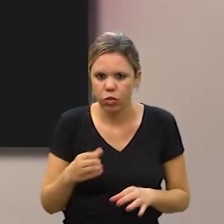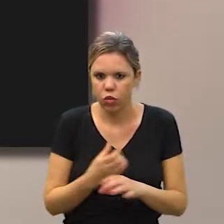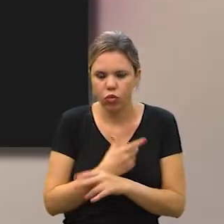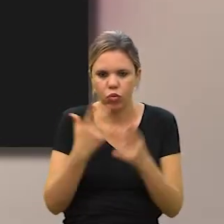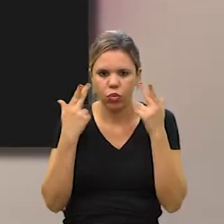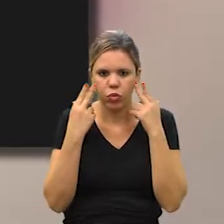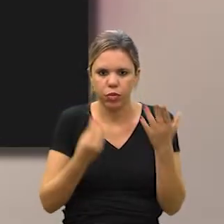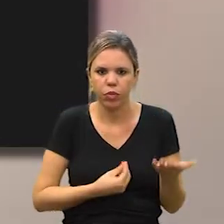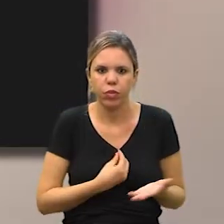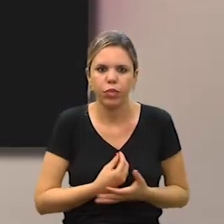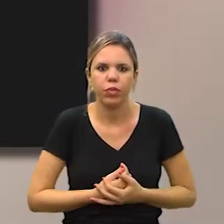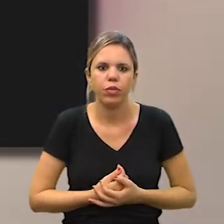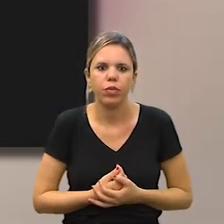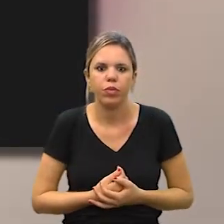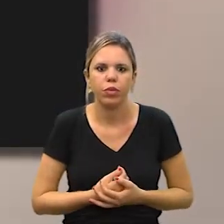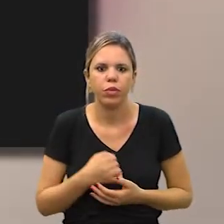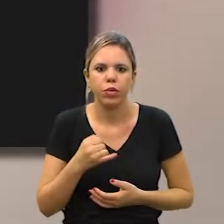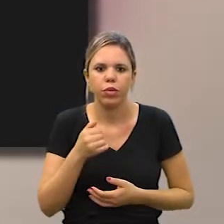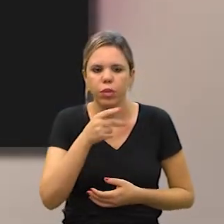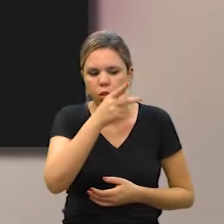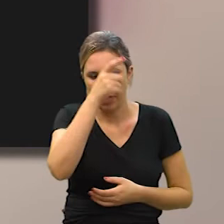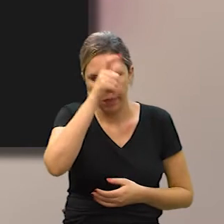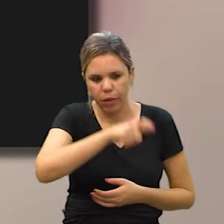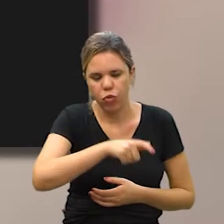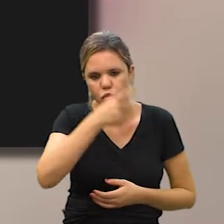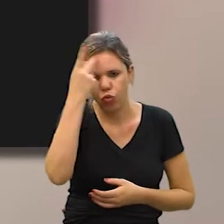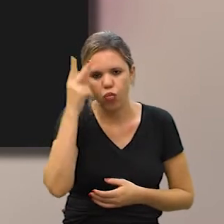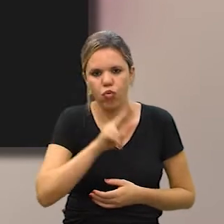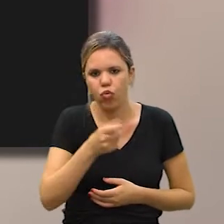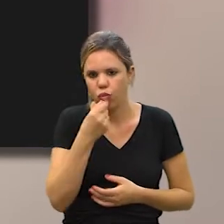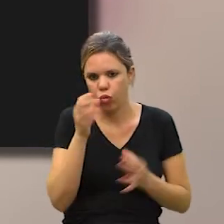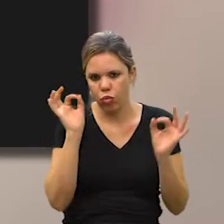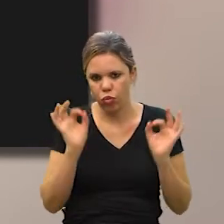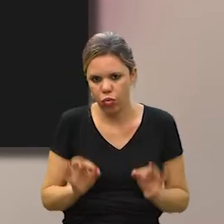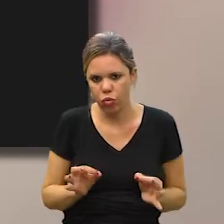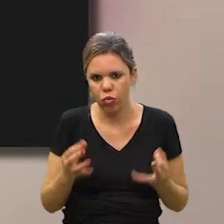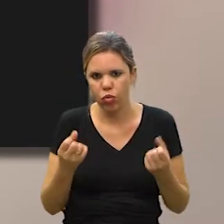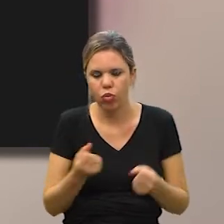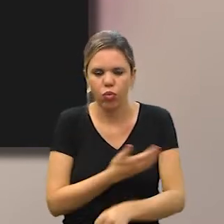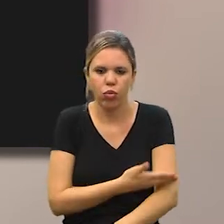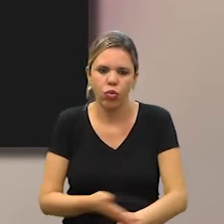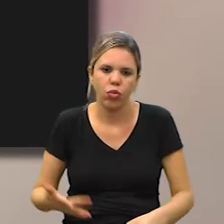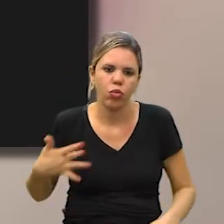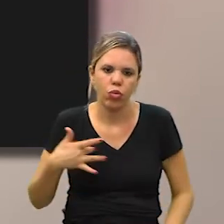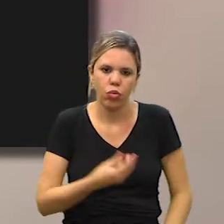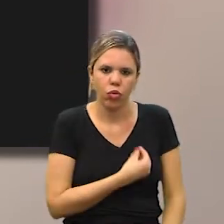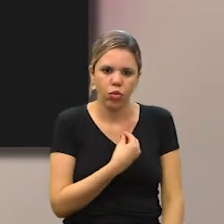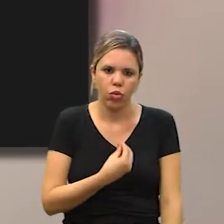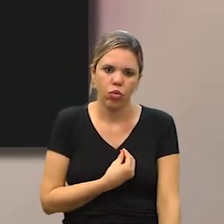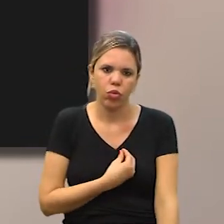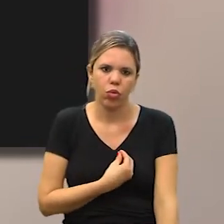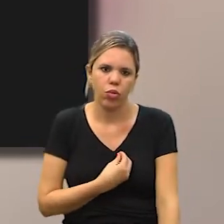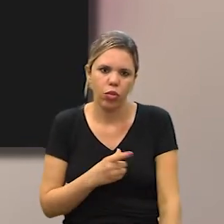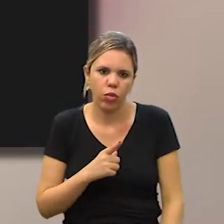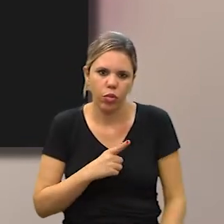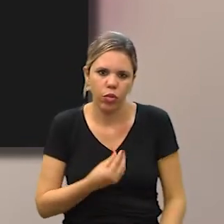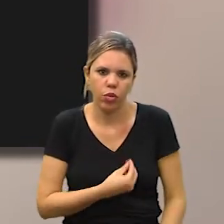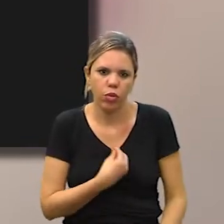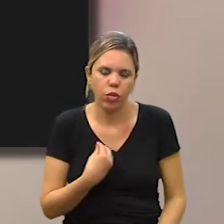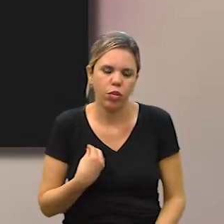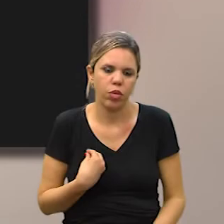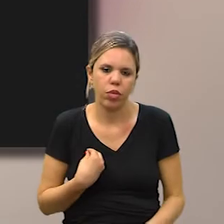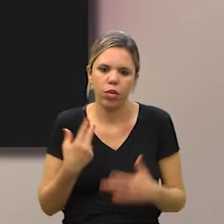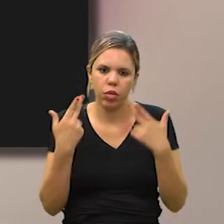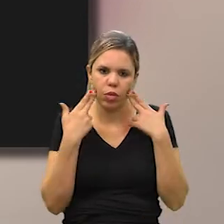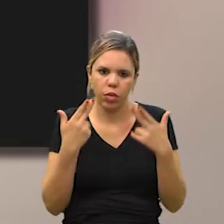vez o também normal na tela usar medicação corretamente adotar os hábitos saudáveis de vida lá tem uma